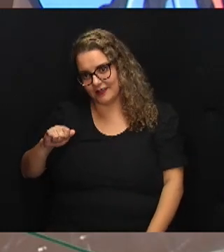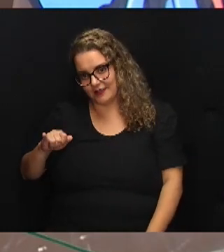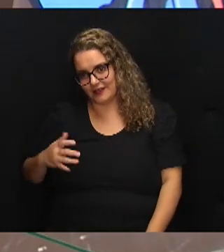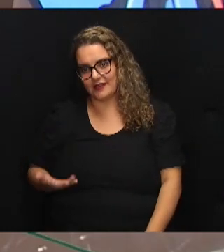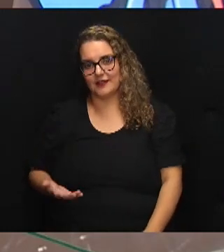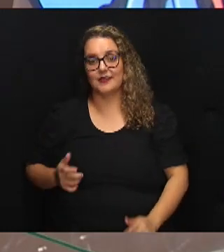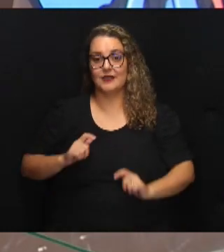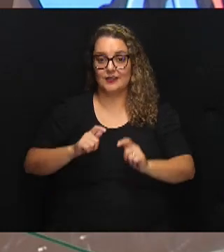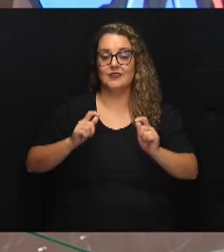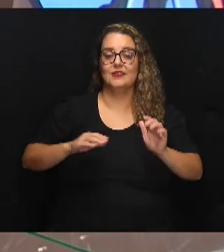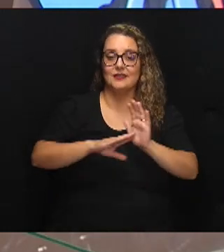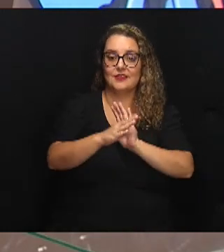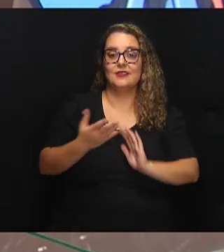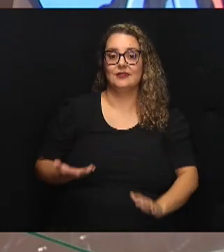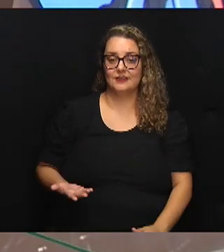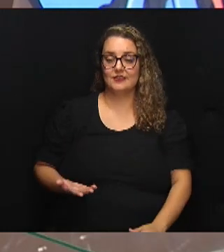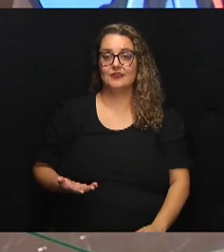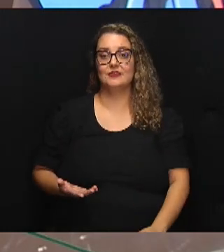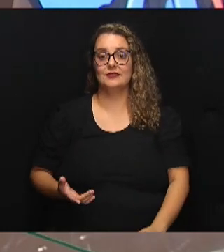bastante. Também